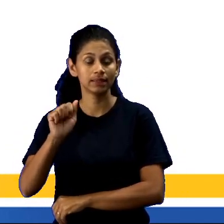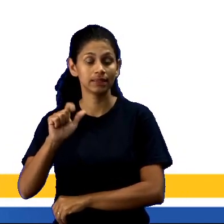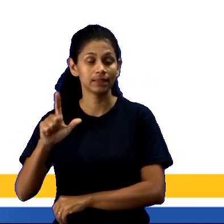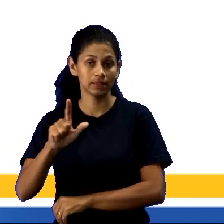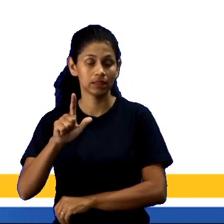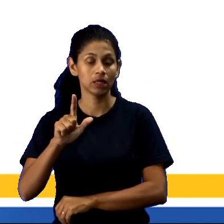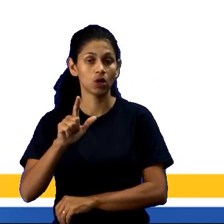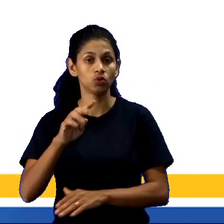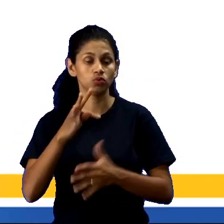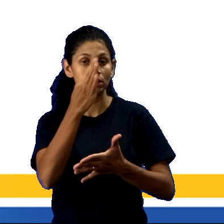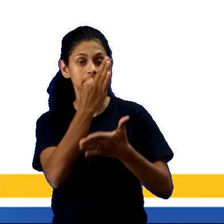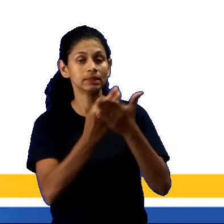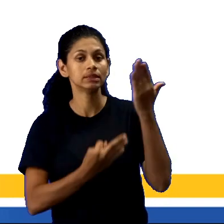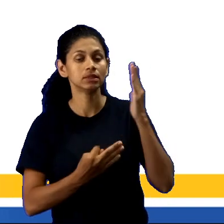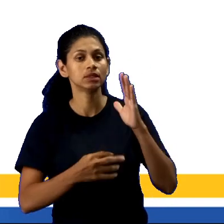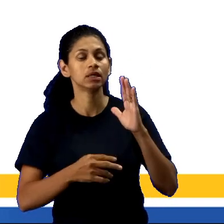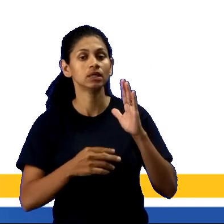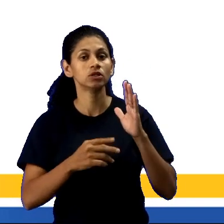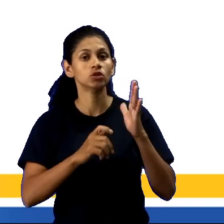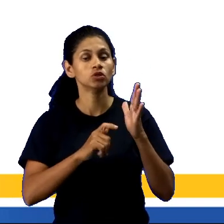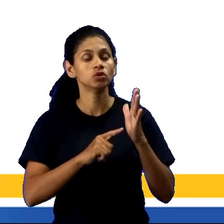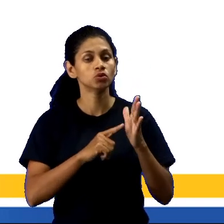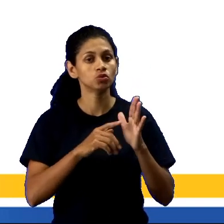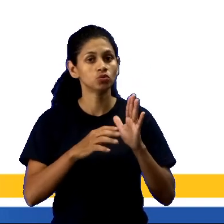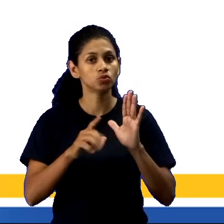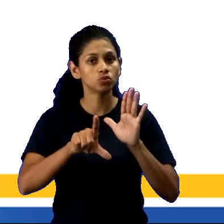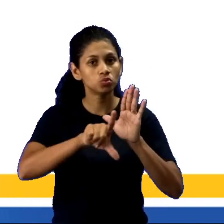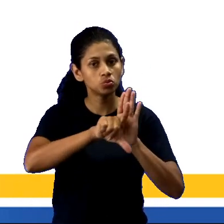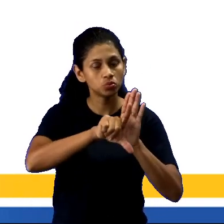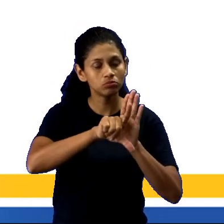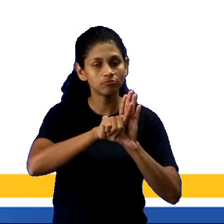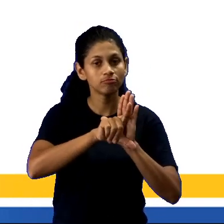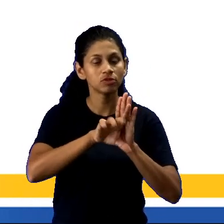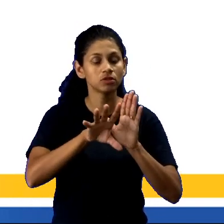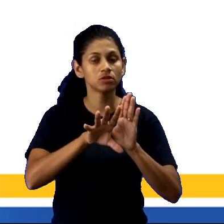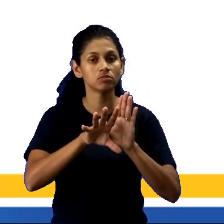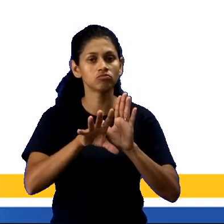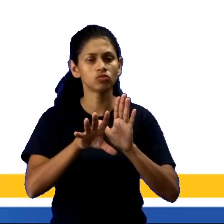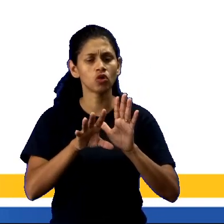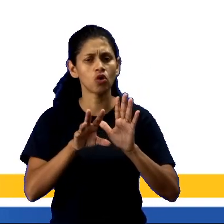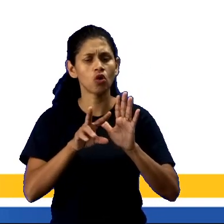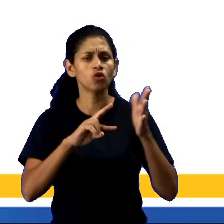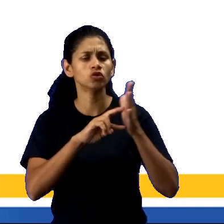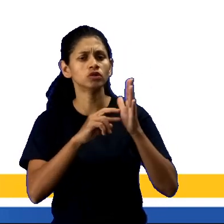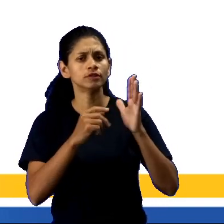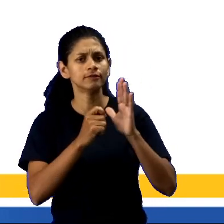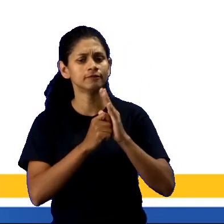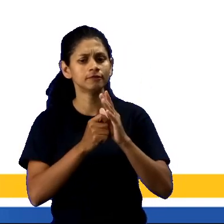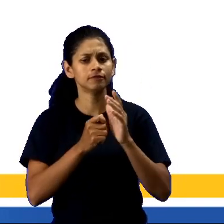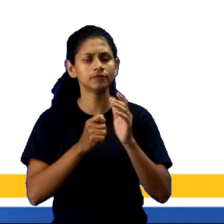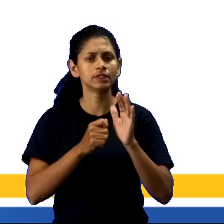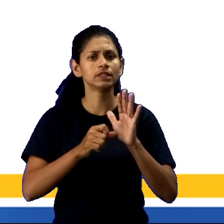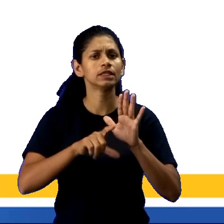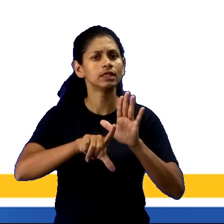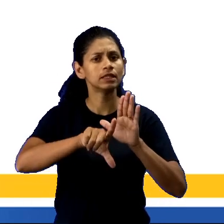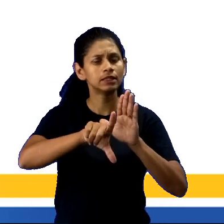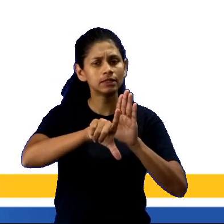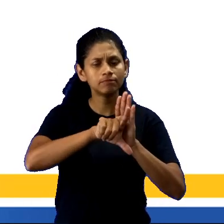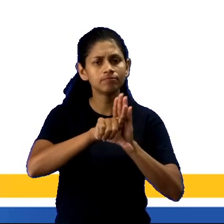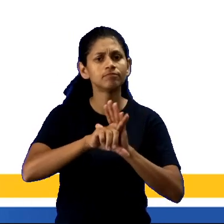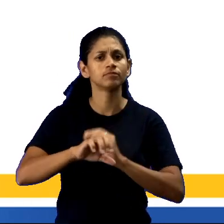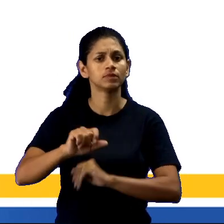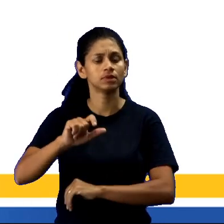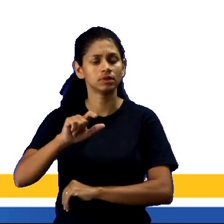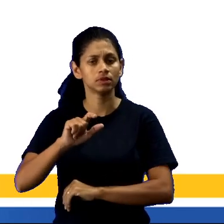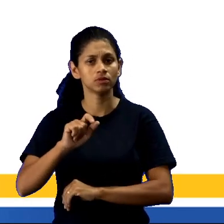nesse sentido, legal no seu sentido formal, tá? De legalizado, aquilo que é permitido